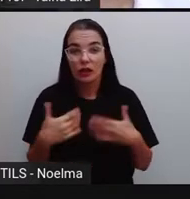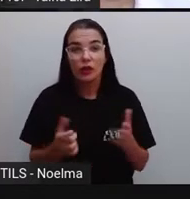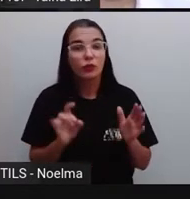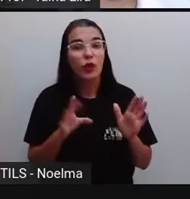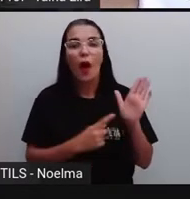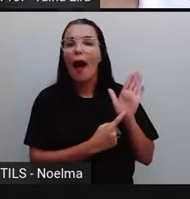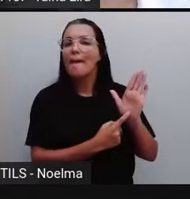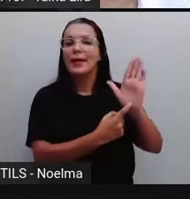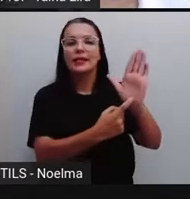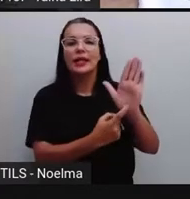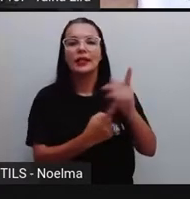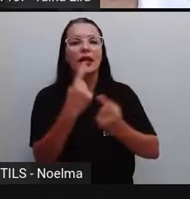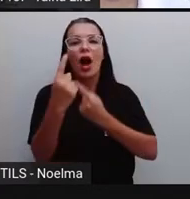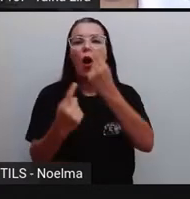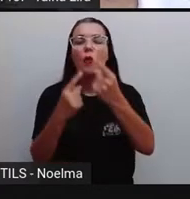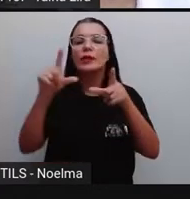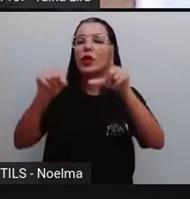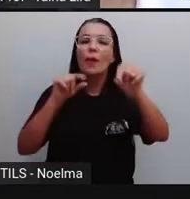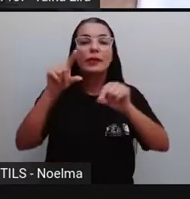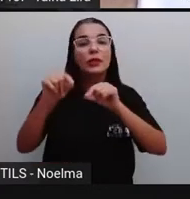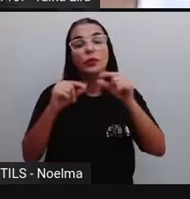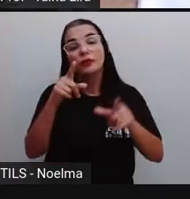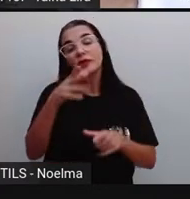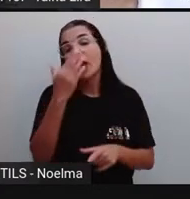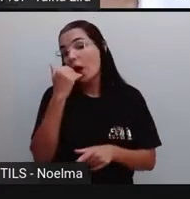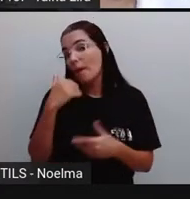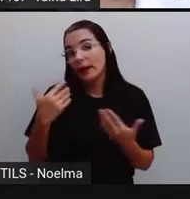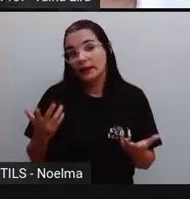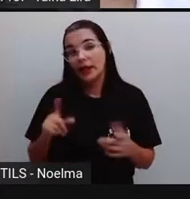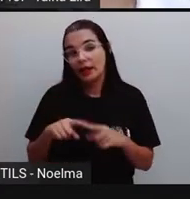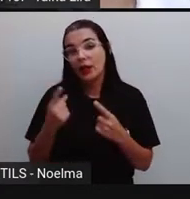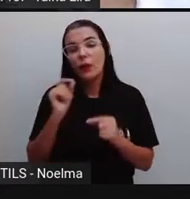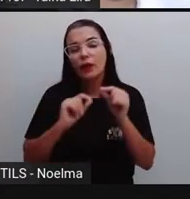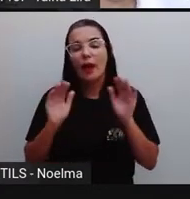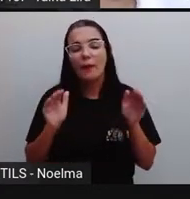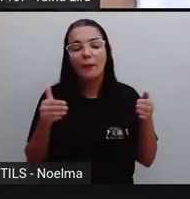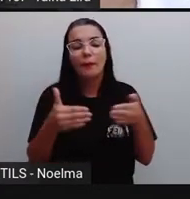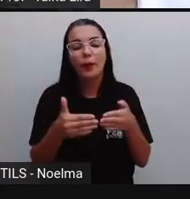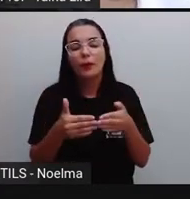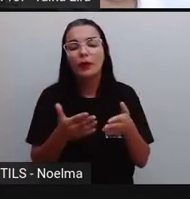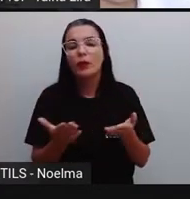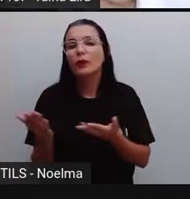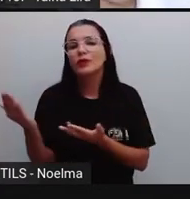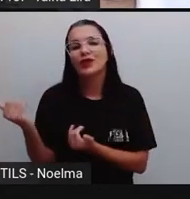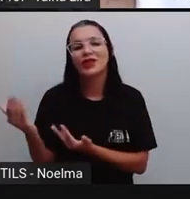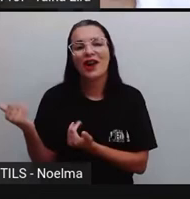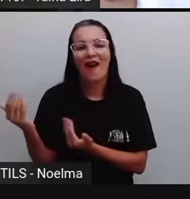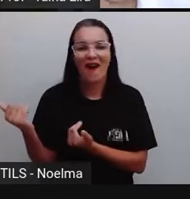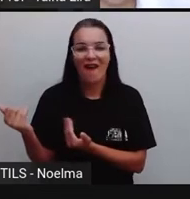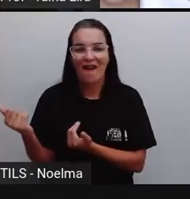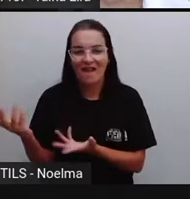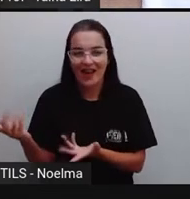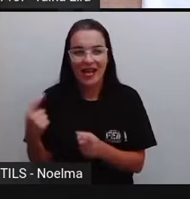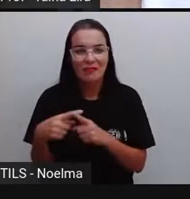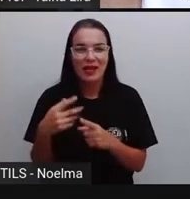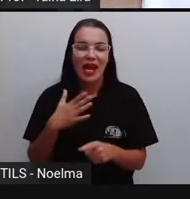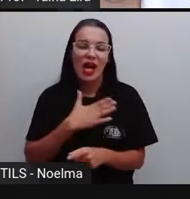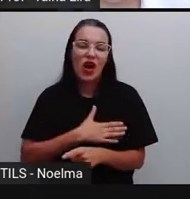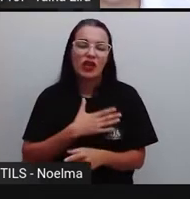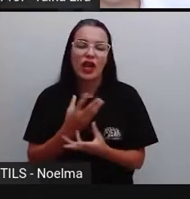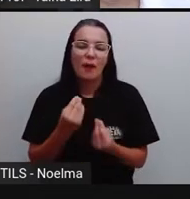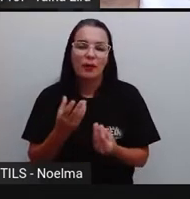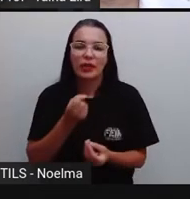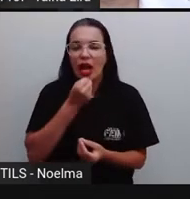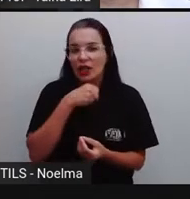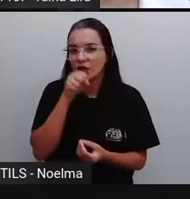apresentando algumas opções, tá? Principalmente o público mais jovem também, que gosta muito, né, de hambúrguer, de sorvete. Então, ele